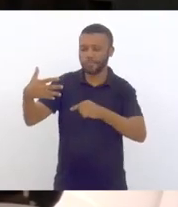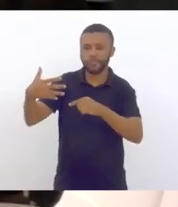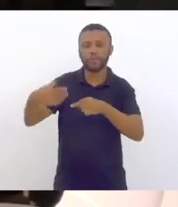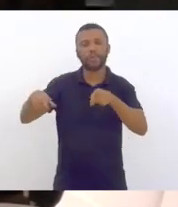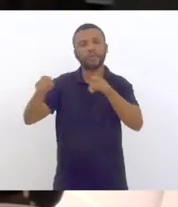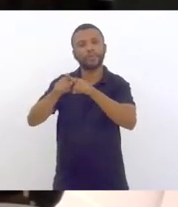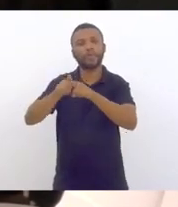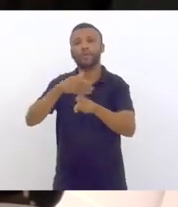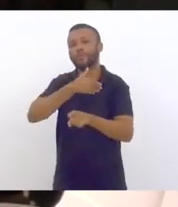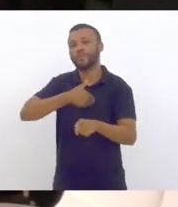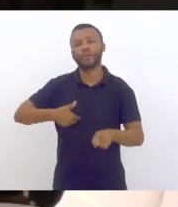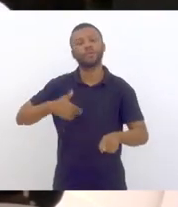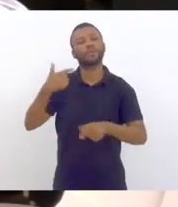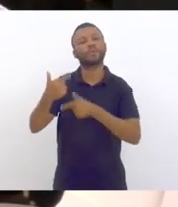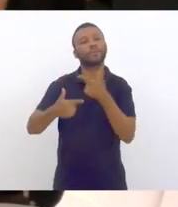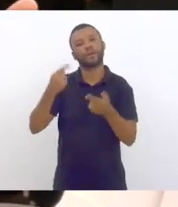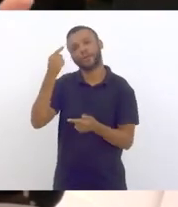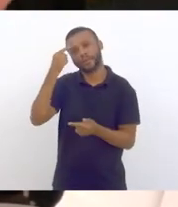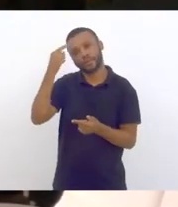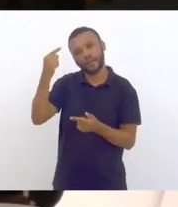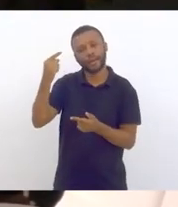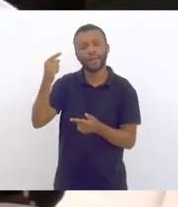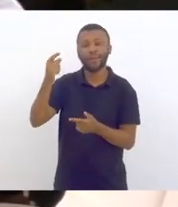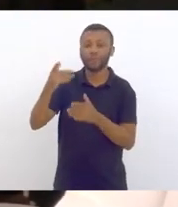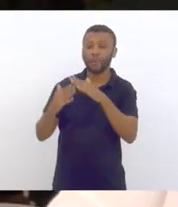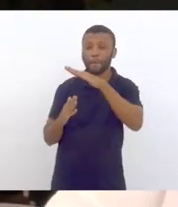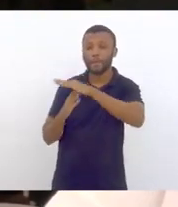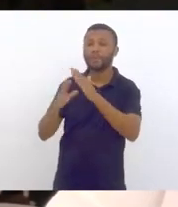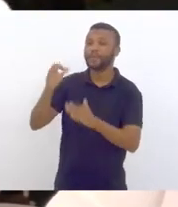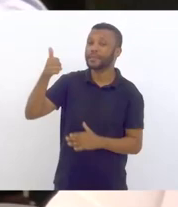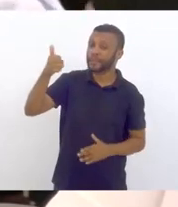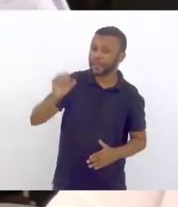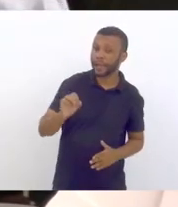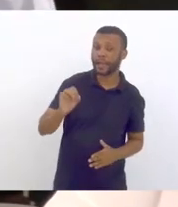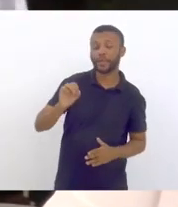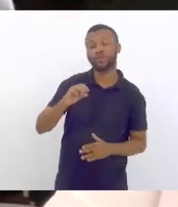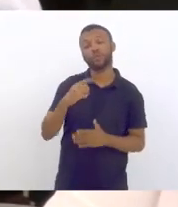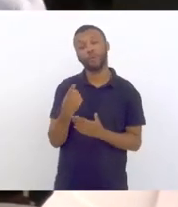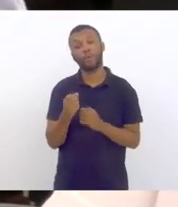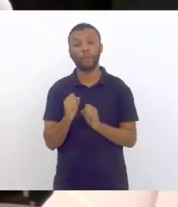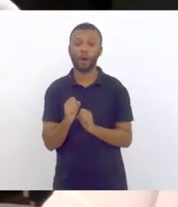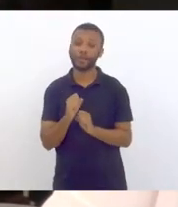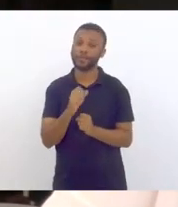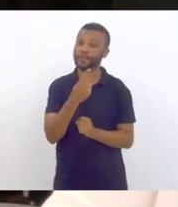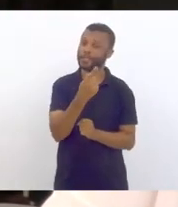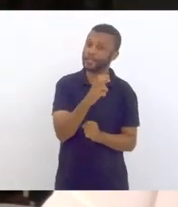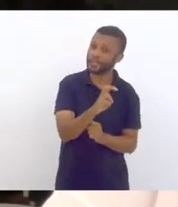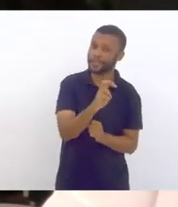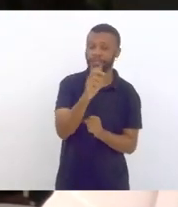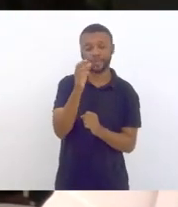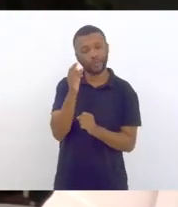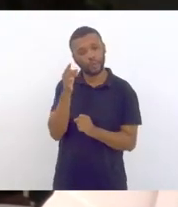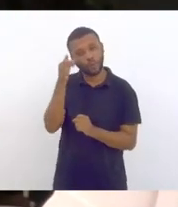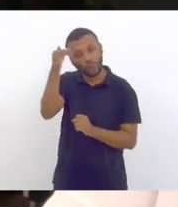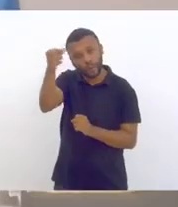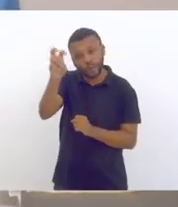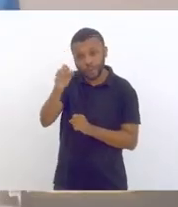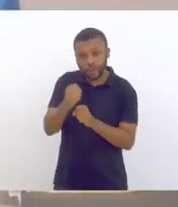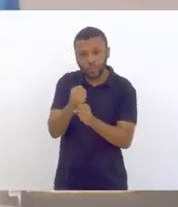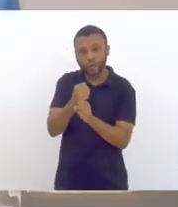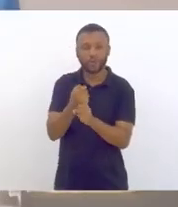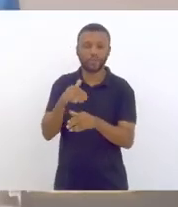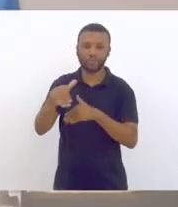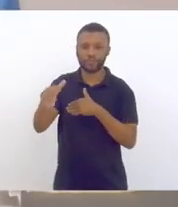o governo trabalhar com essa ideia de que a espéciental meio de 10% pode chegar a 15 maneira progressiva longe de tudo de Now nos próximos cinco anos